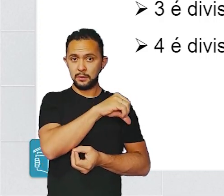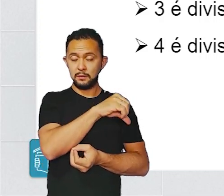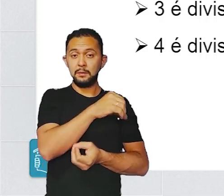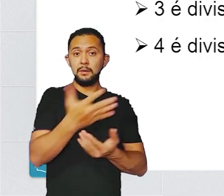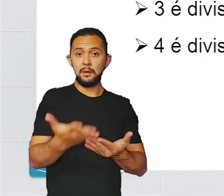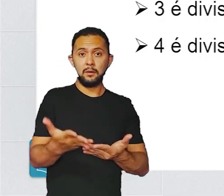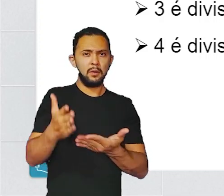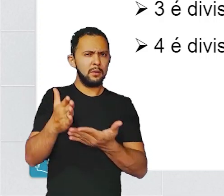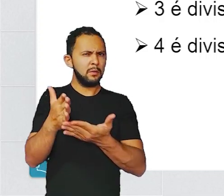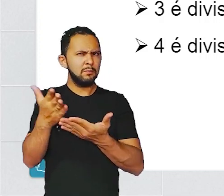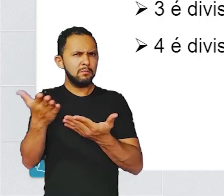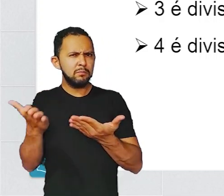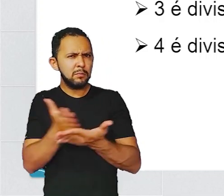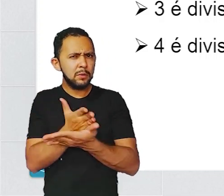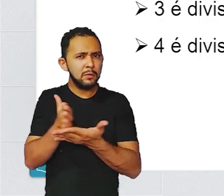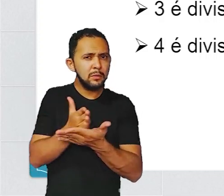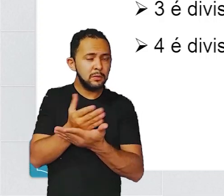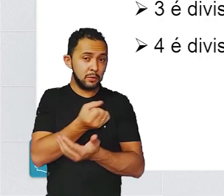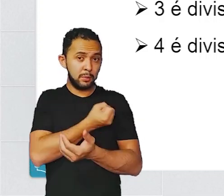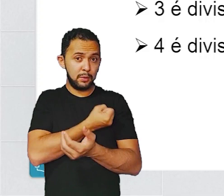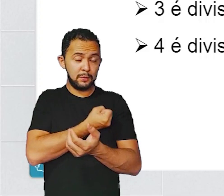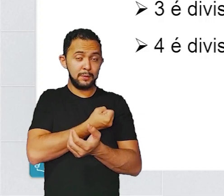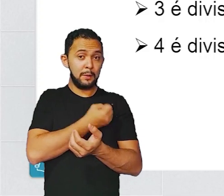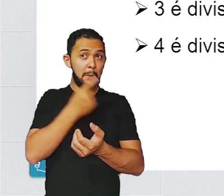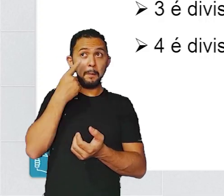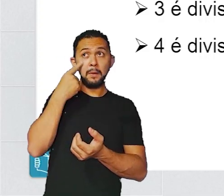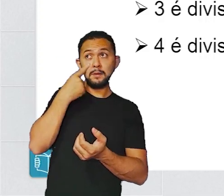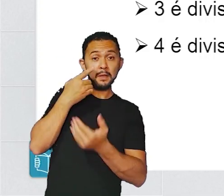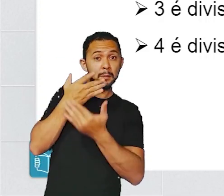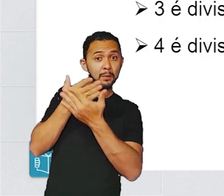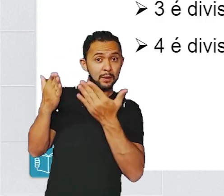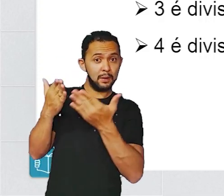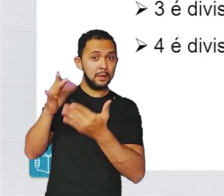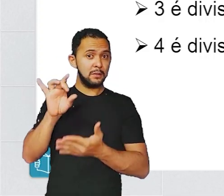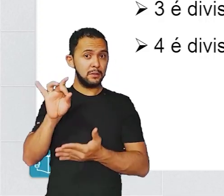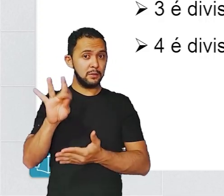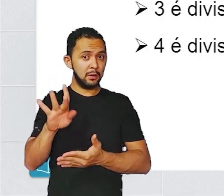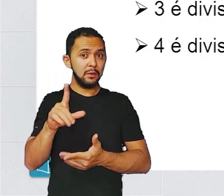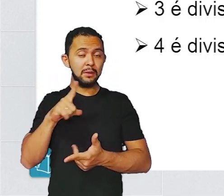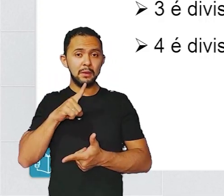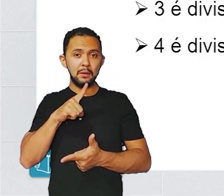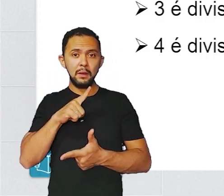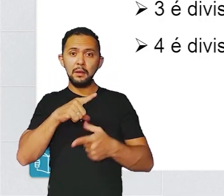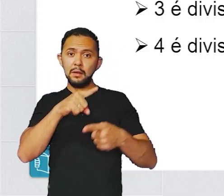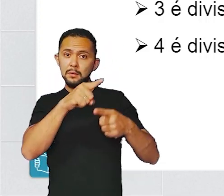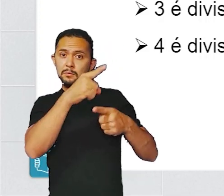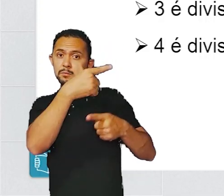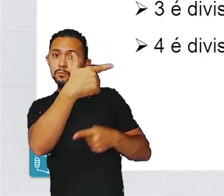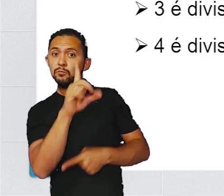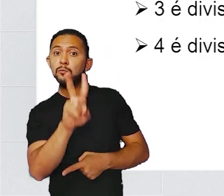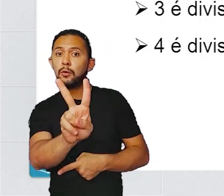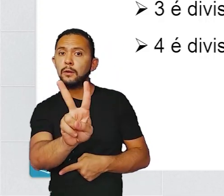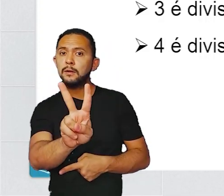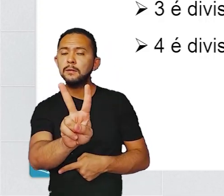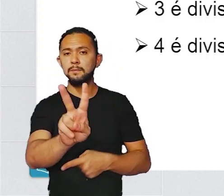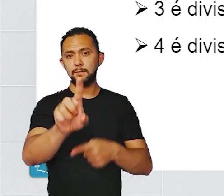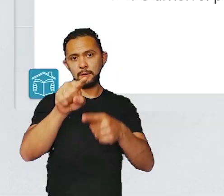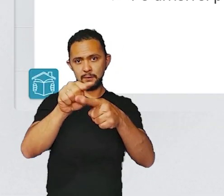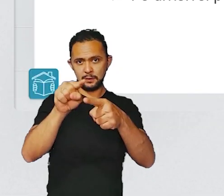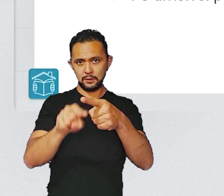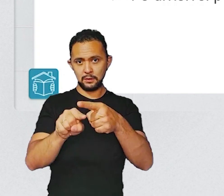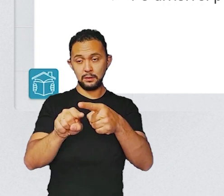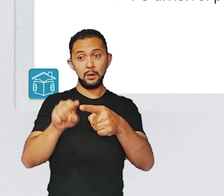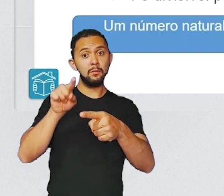eu apresentei que só tem 2 divisores. E eles é o que vai nos interessar quando a gente estiver falando sobre números primos, tá